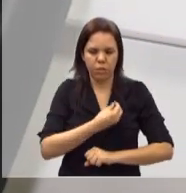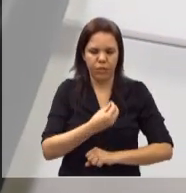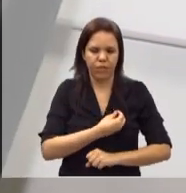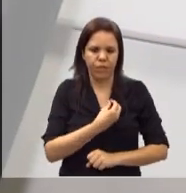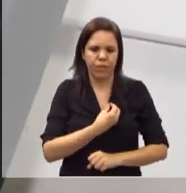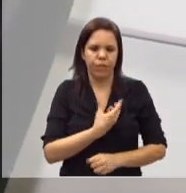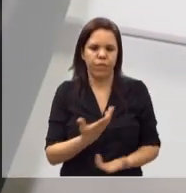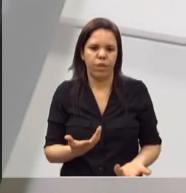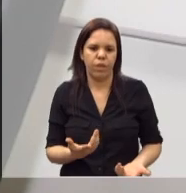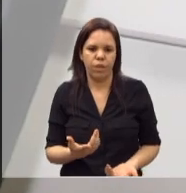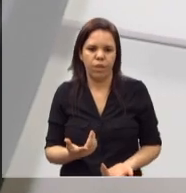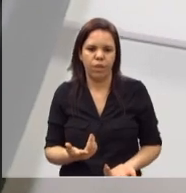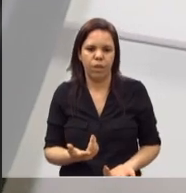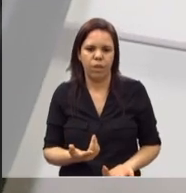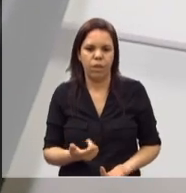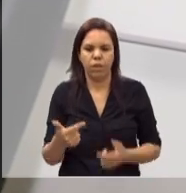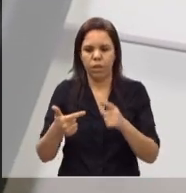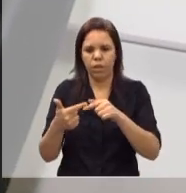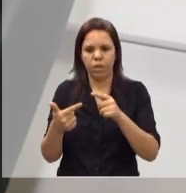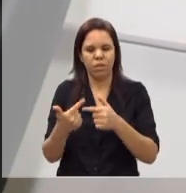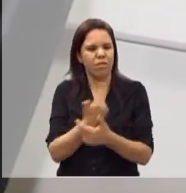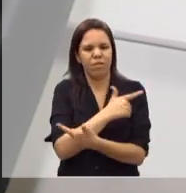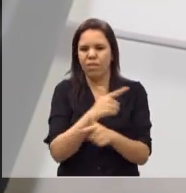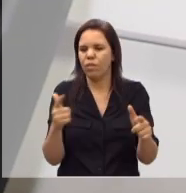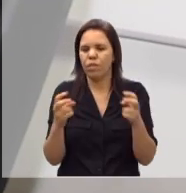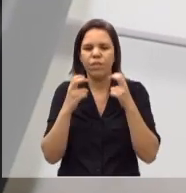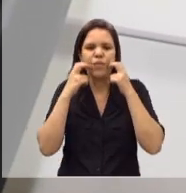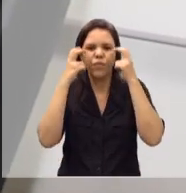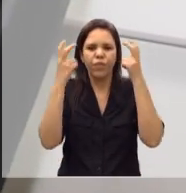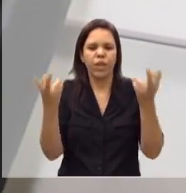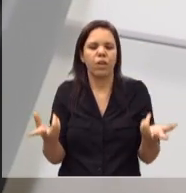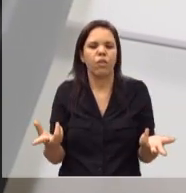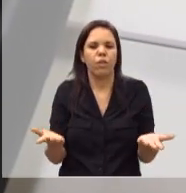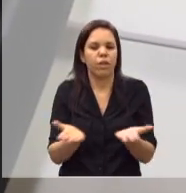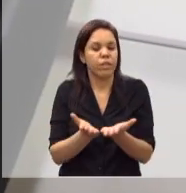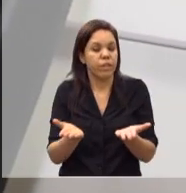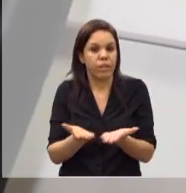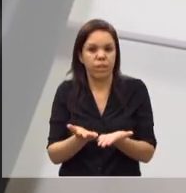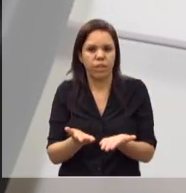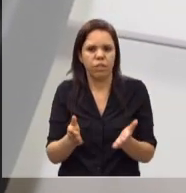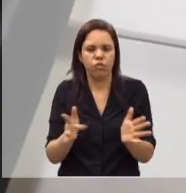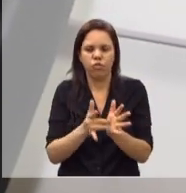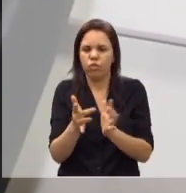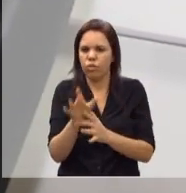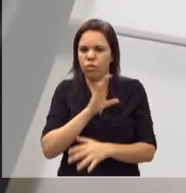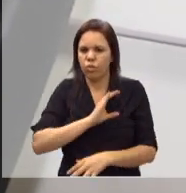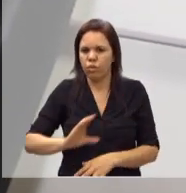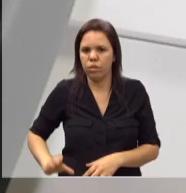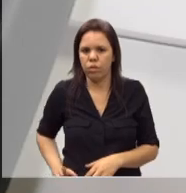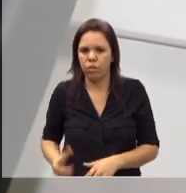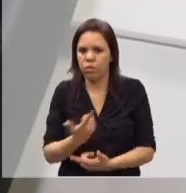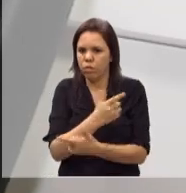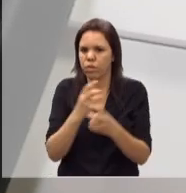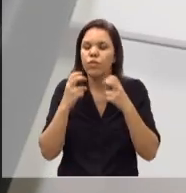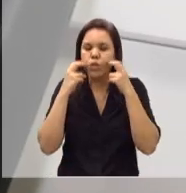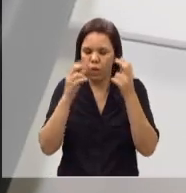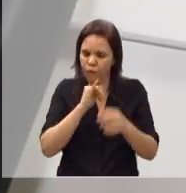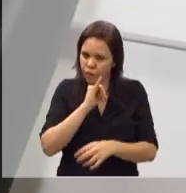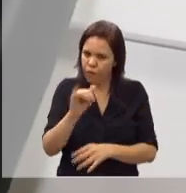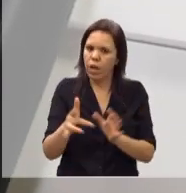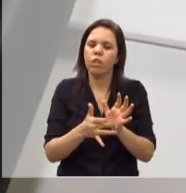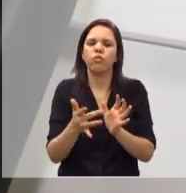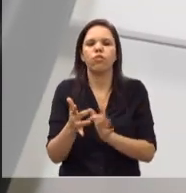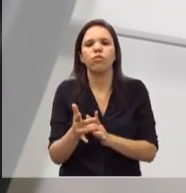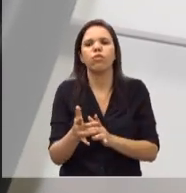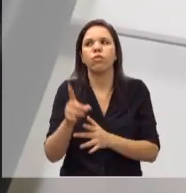A segunda, não me envergonhar do Evangelho de Cristo. Então, o que é não se envergonhar? É eu falar de Jesus, ou